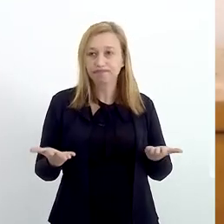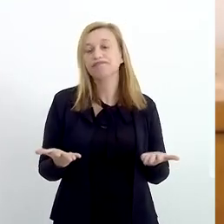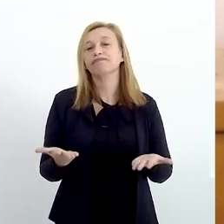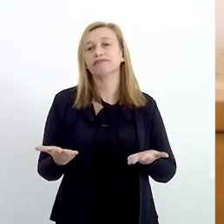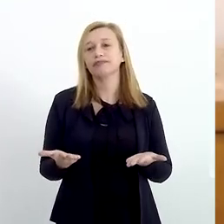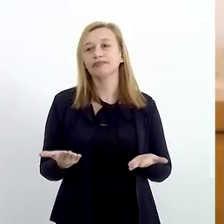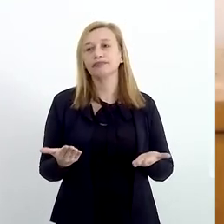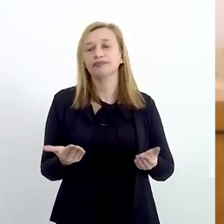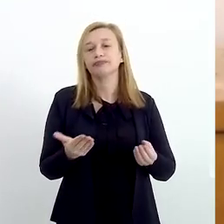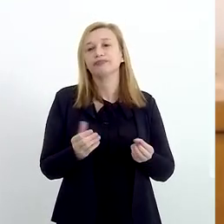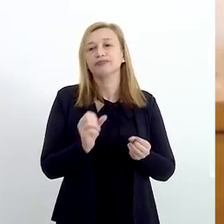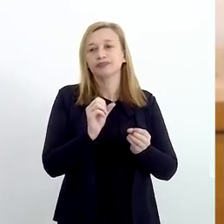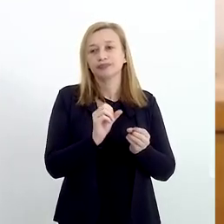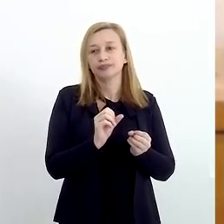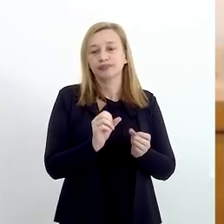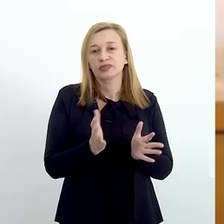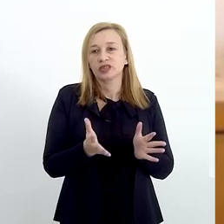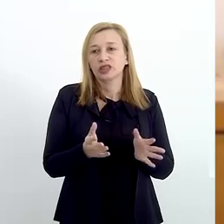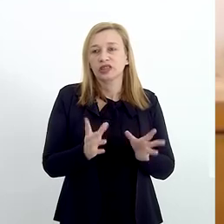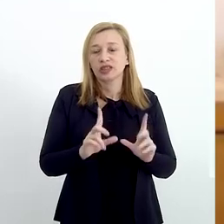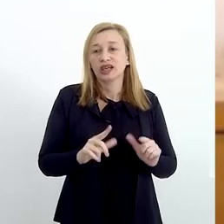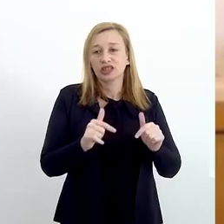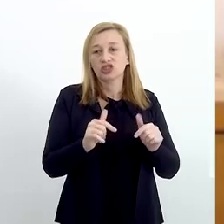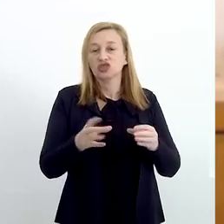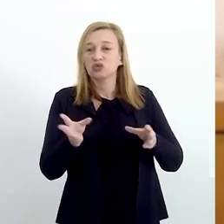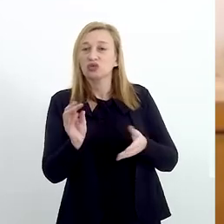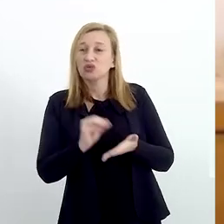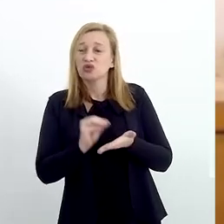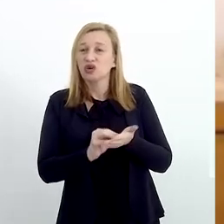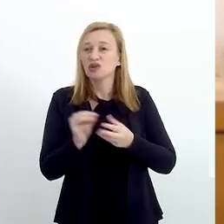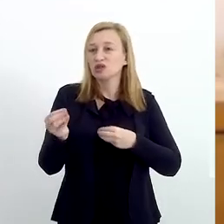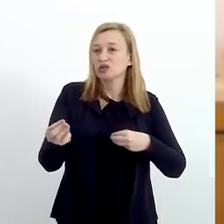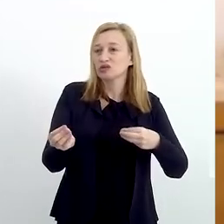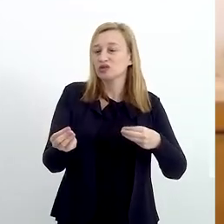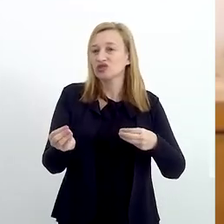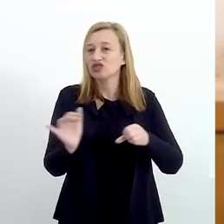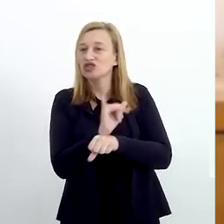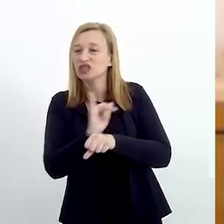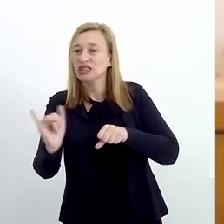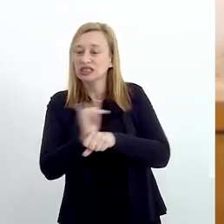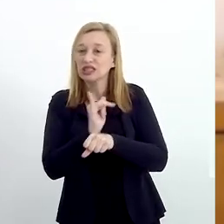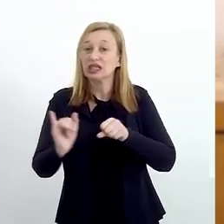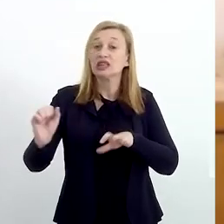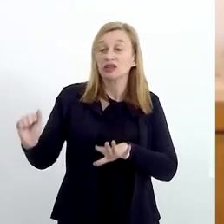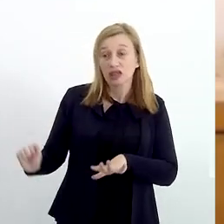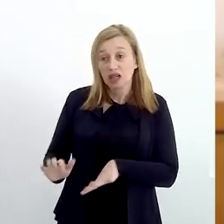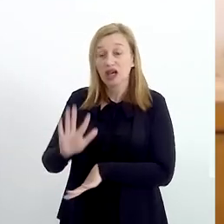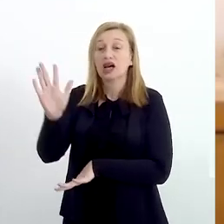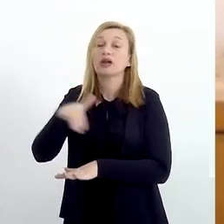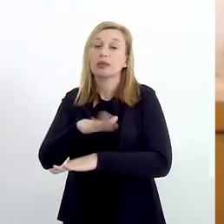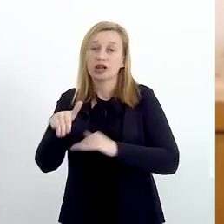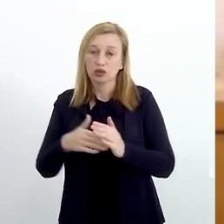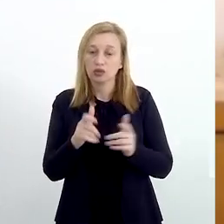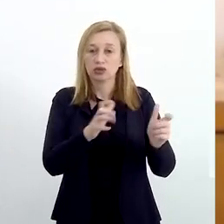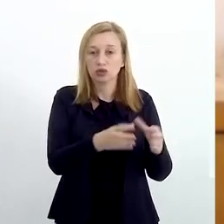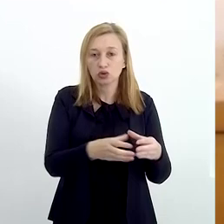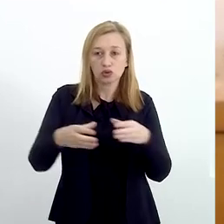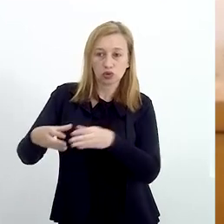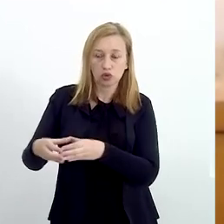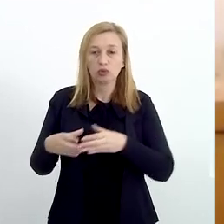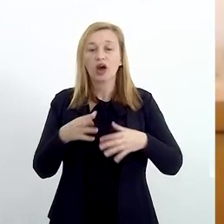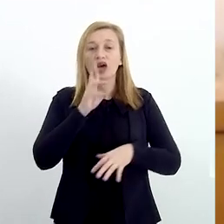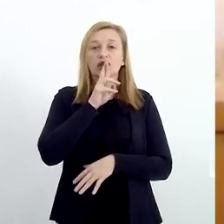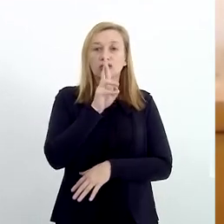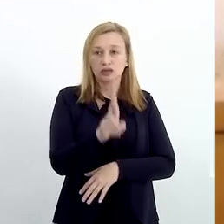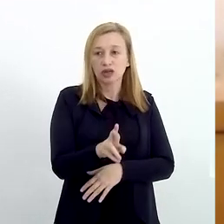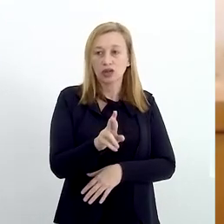tem e acaba fazendo isso de uma maneira muito desarticulada muito cara inclusive muito gostosa para toda